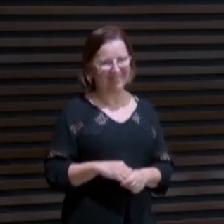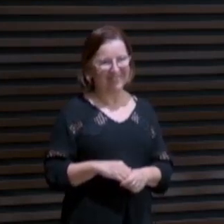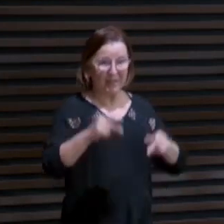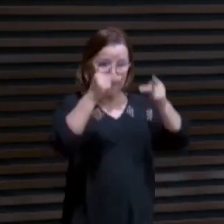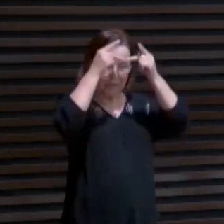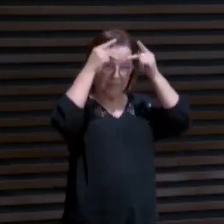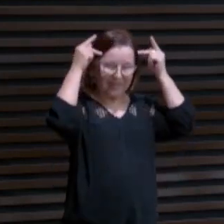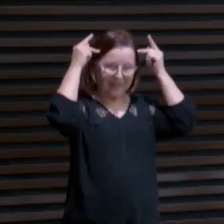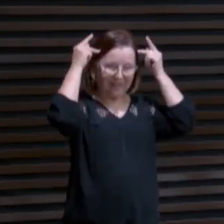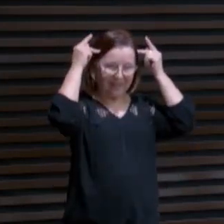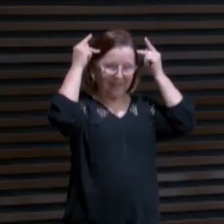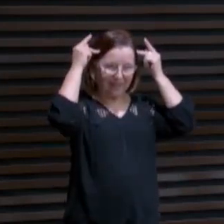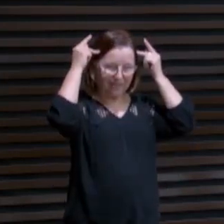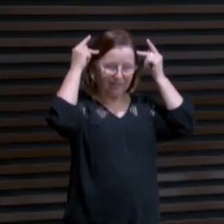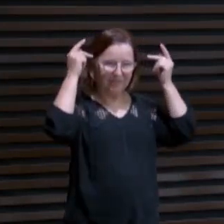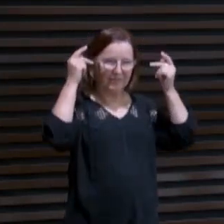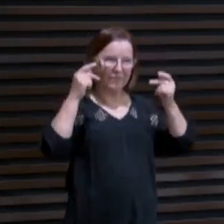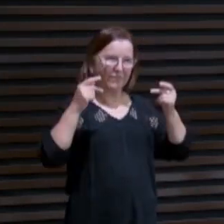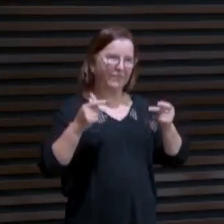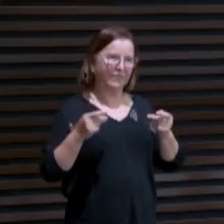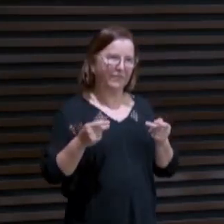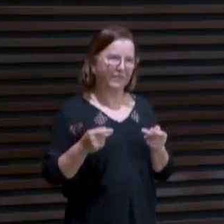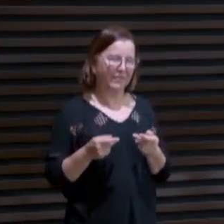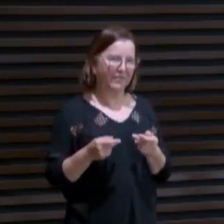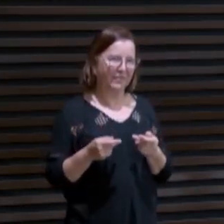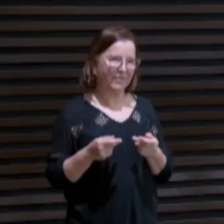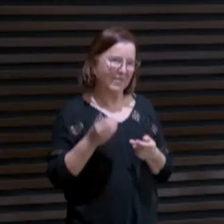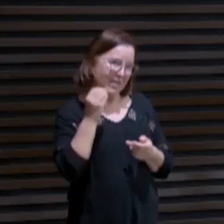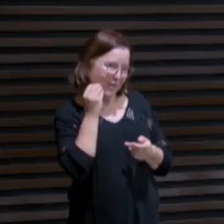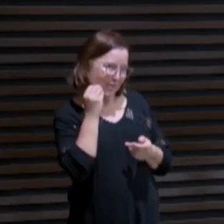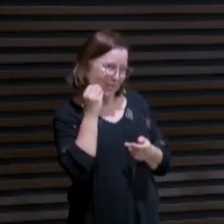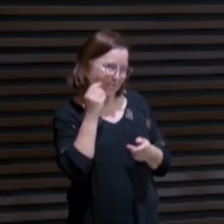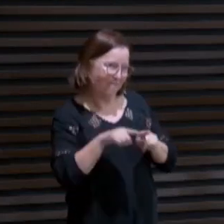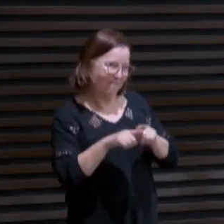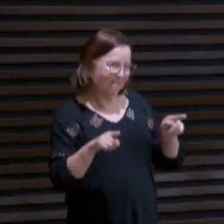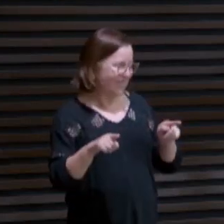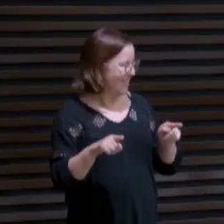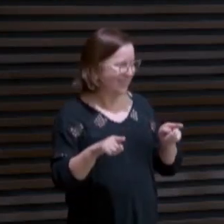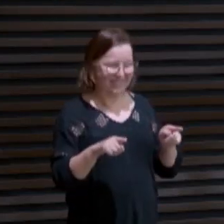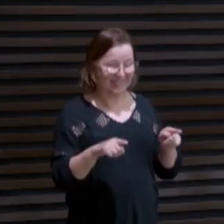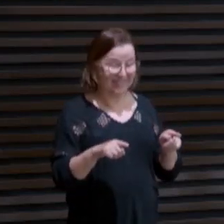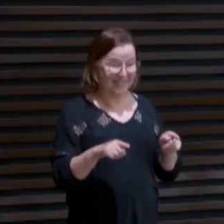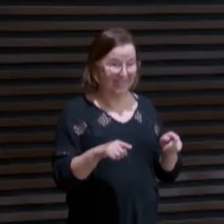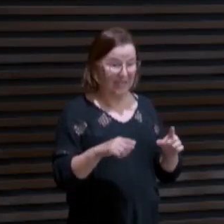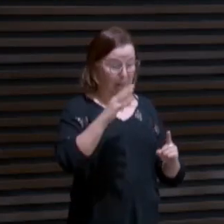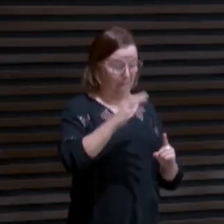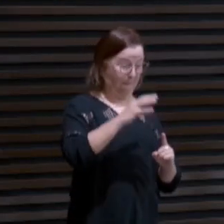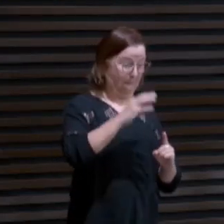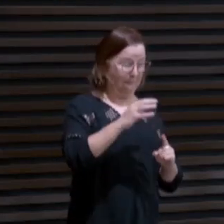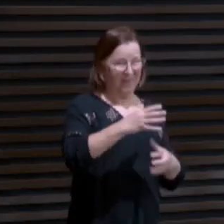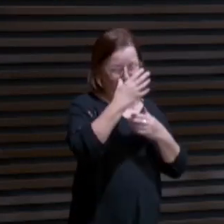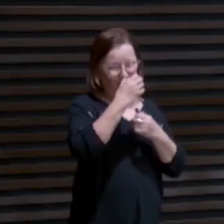Pilatos fez movimento, mas não conseguia. A pressão era forte. É assim que